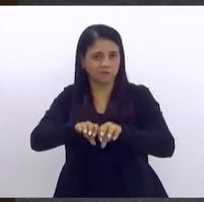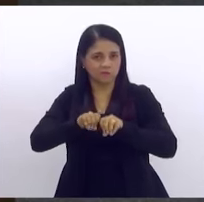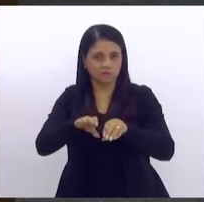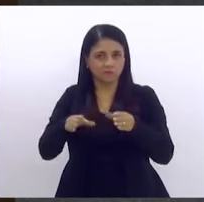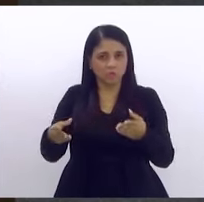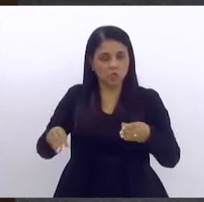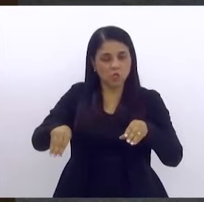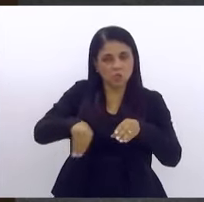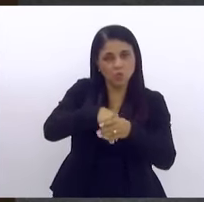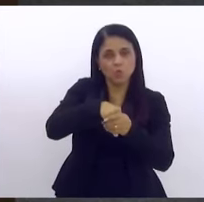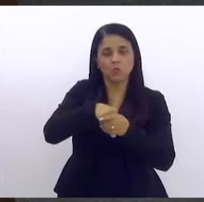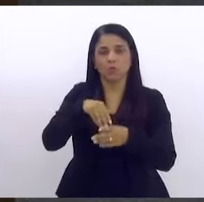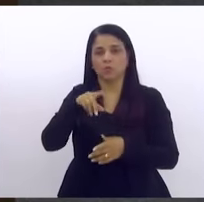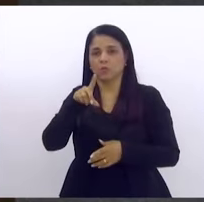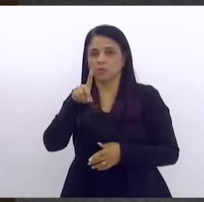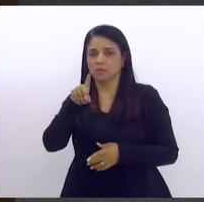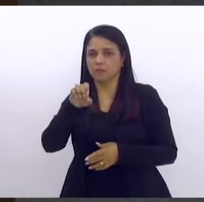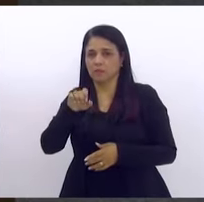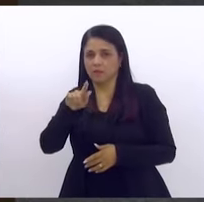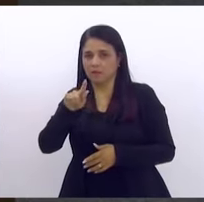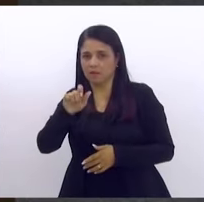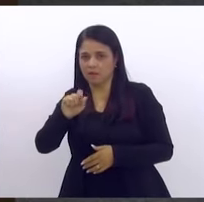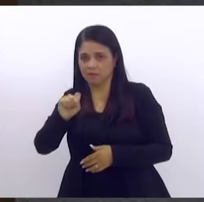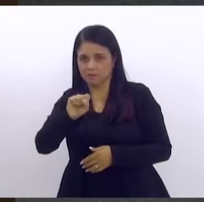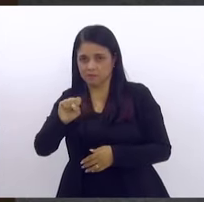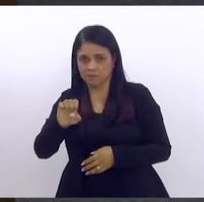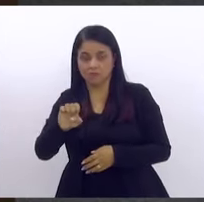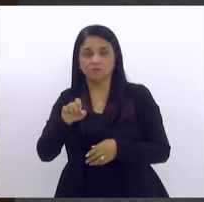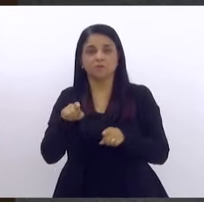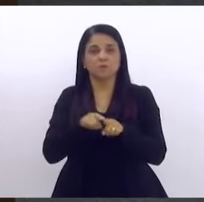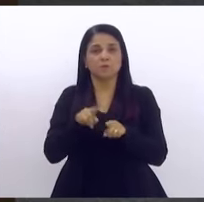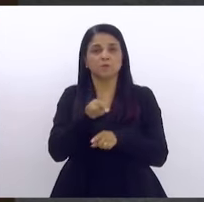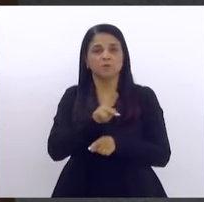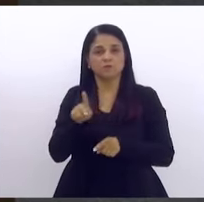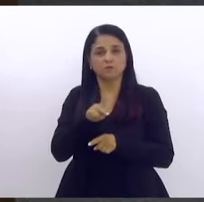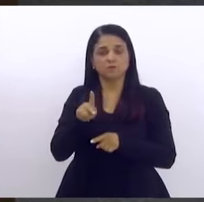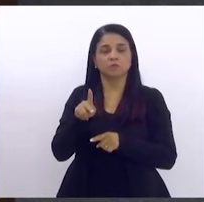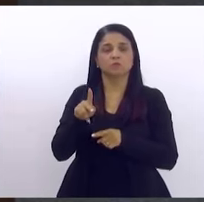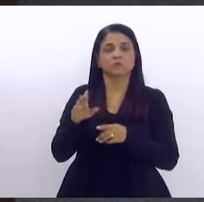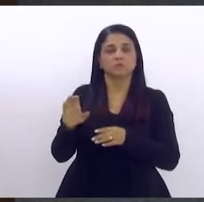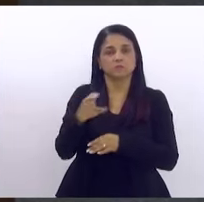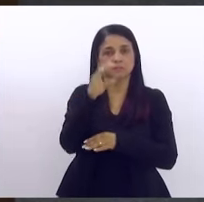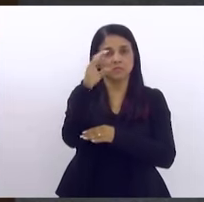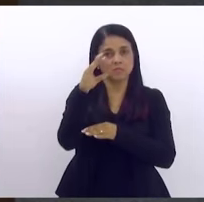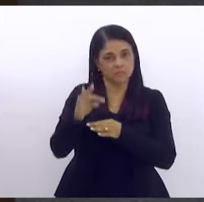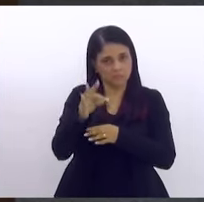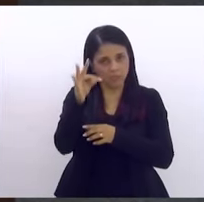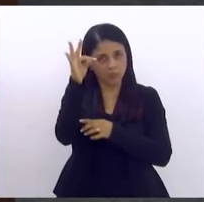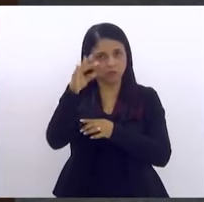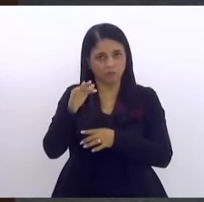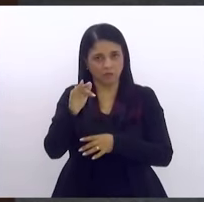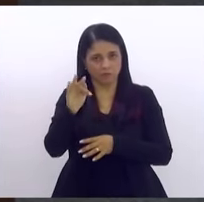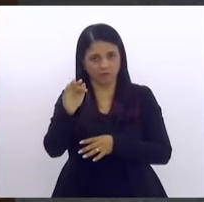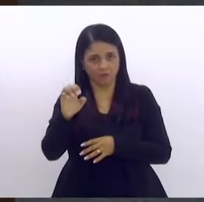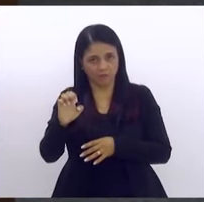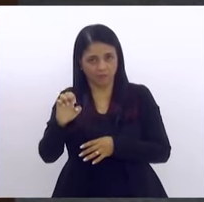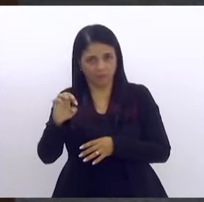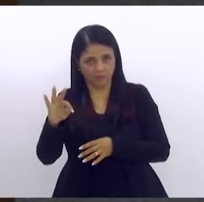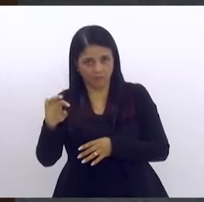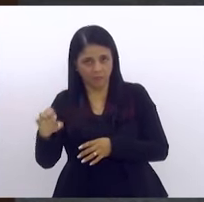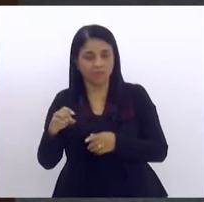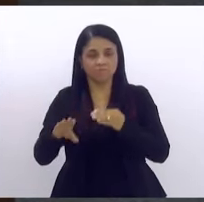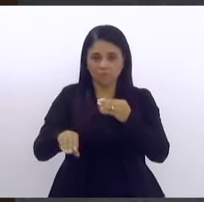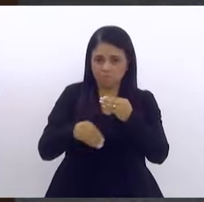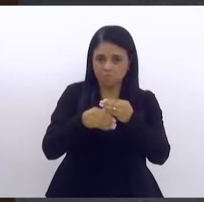o DEGASE também e os professores da ciência e tecnologia também é importante. Esse abono vai ajudar muito,